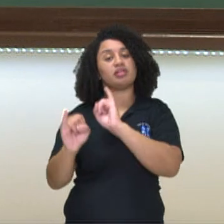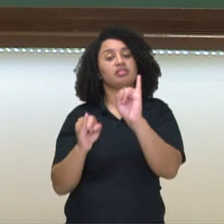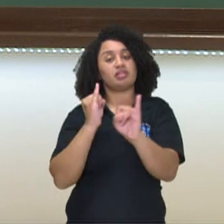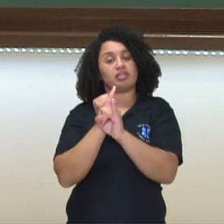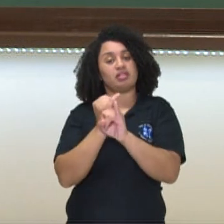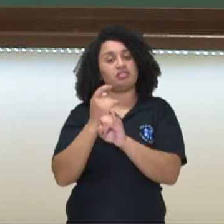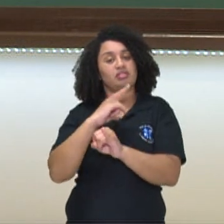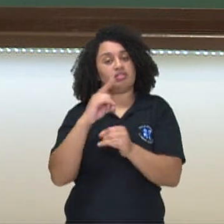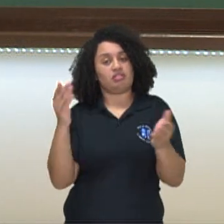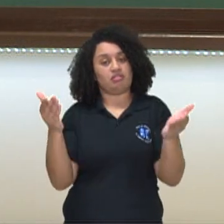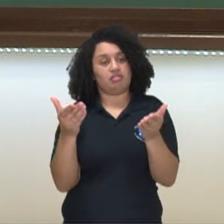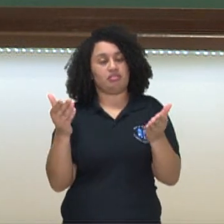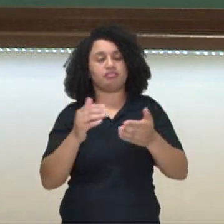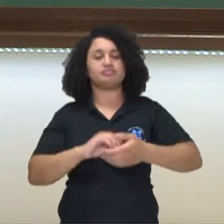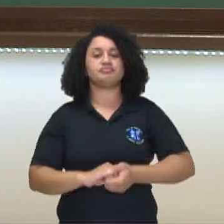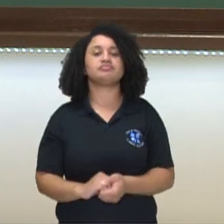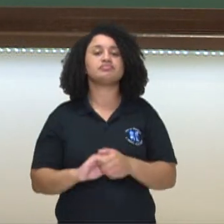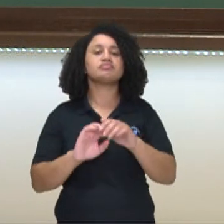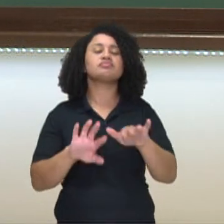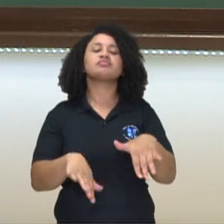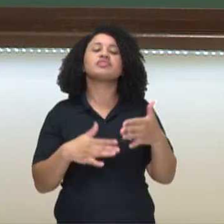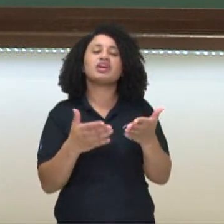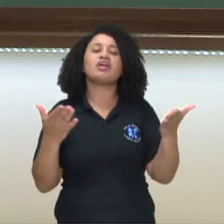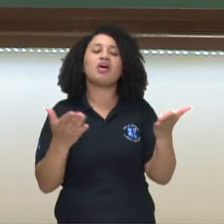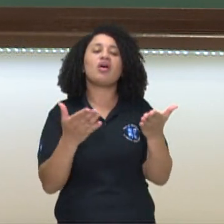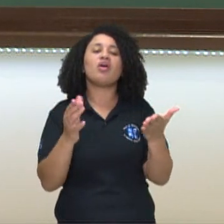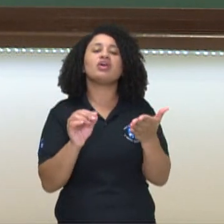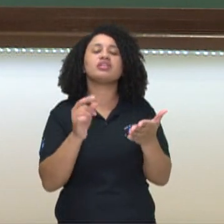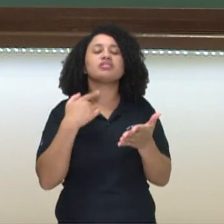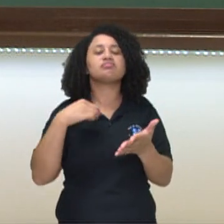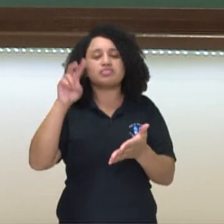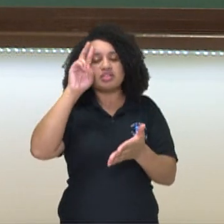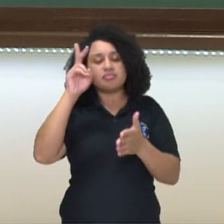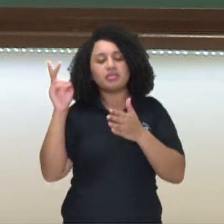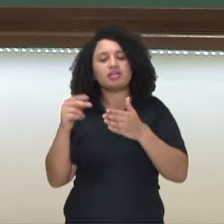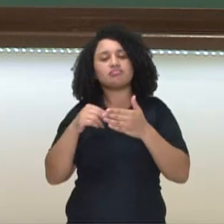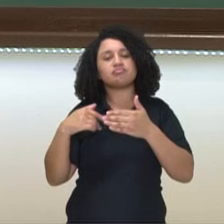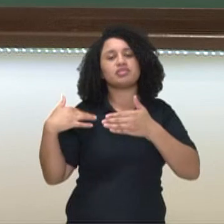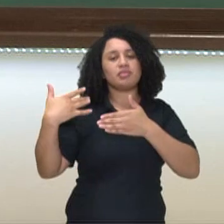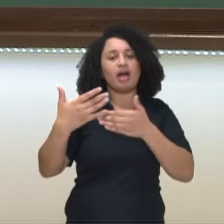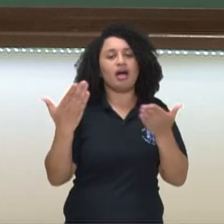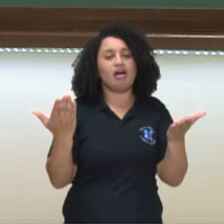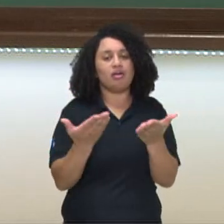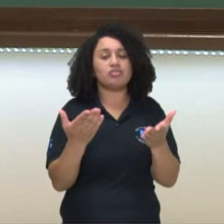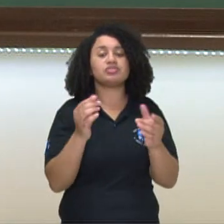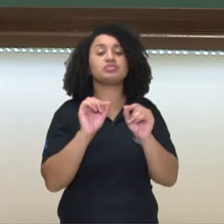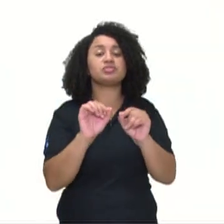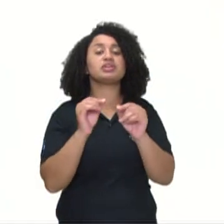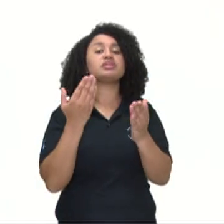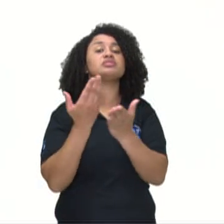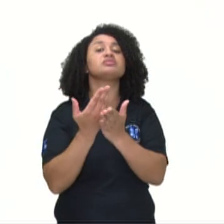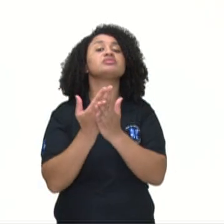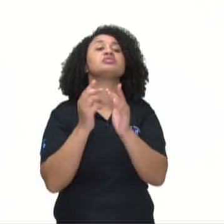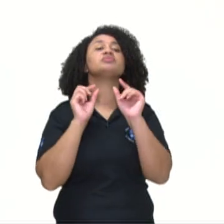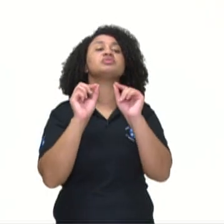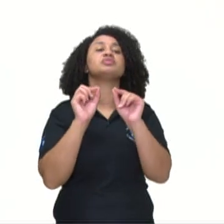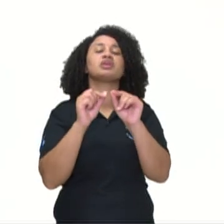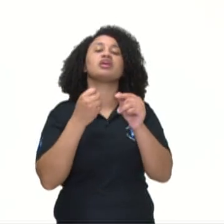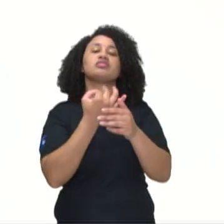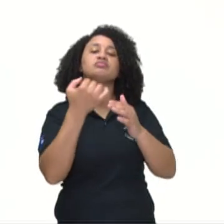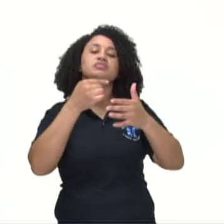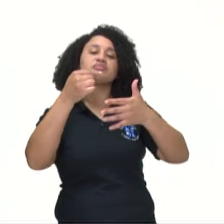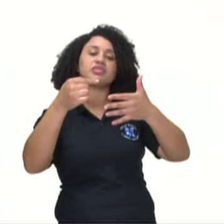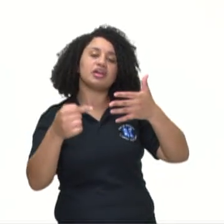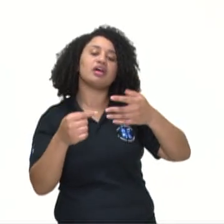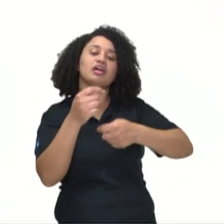atual conjuntura. Para isso, nós temos uma retomada geral de hoje, no qual nós vimos alguns elementos